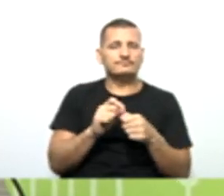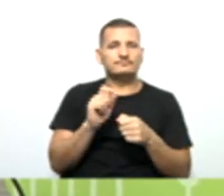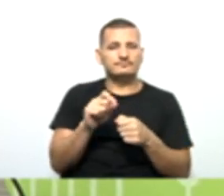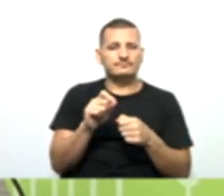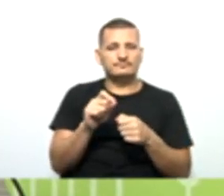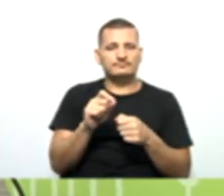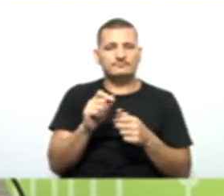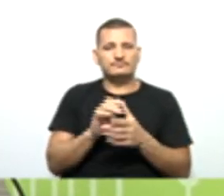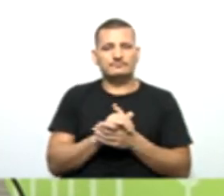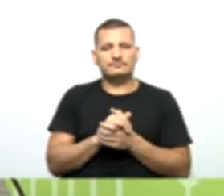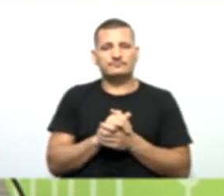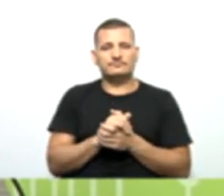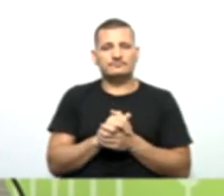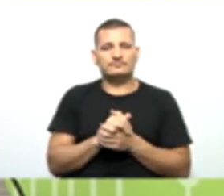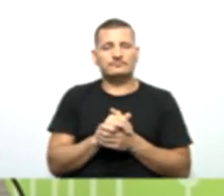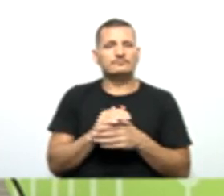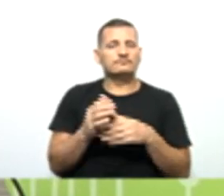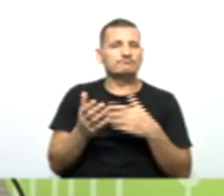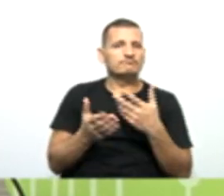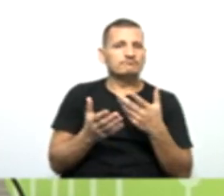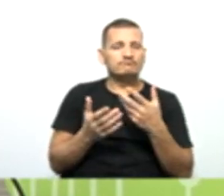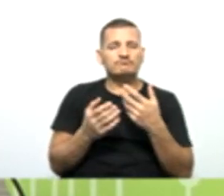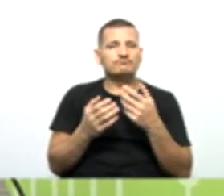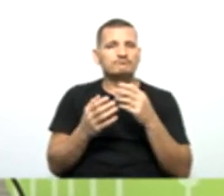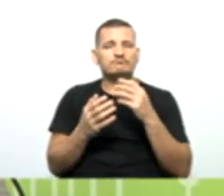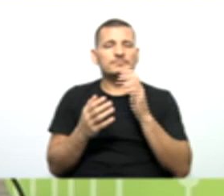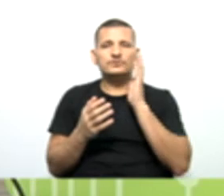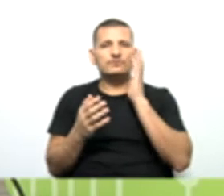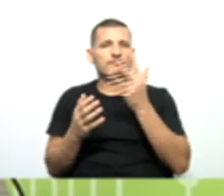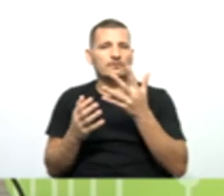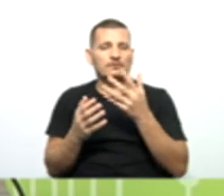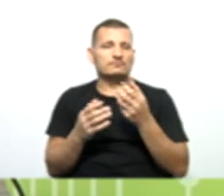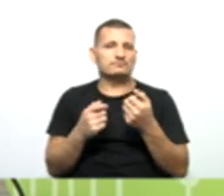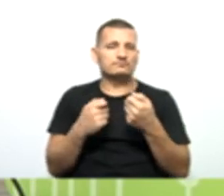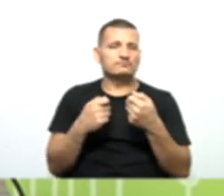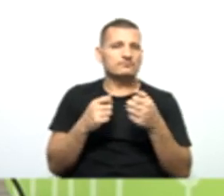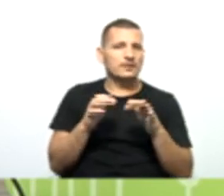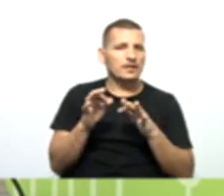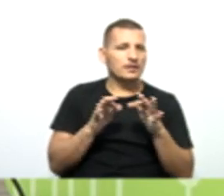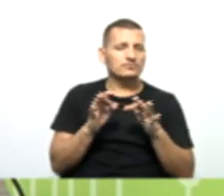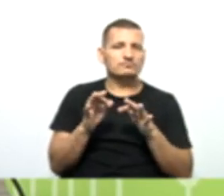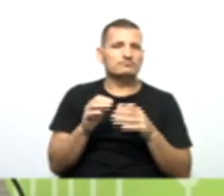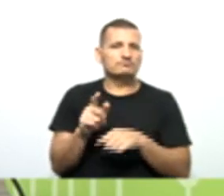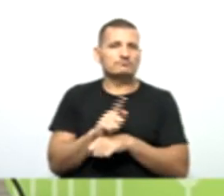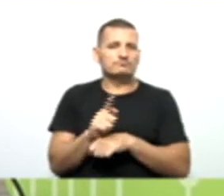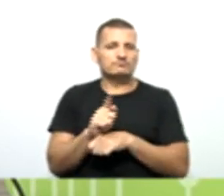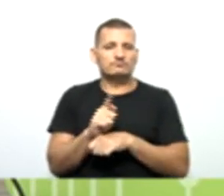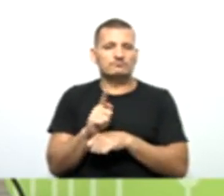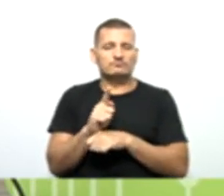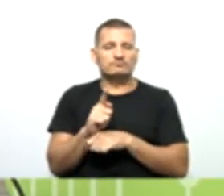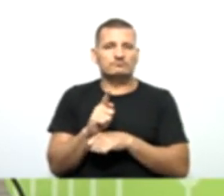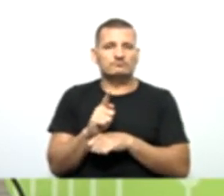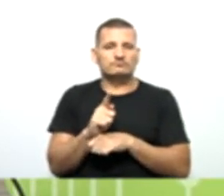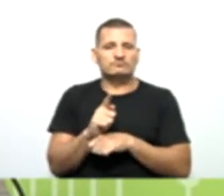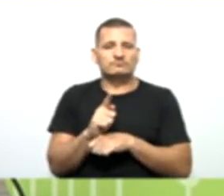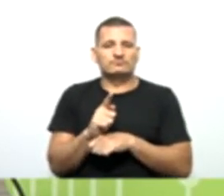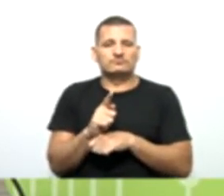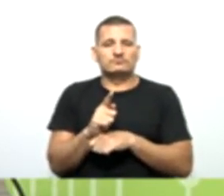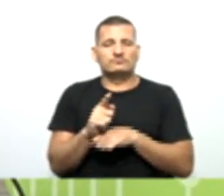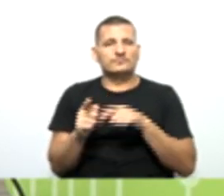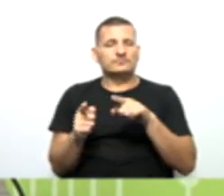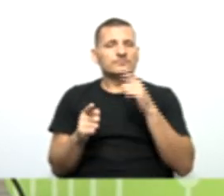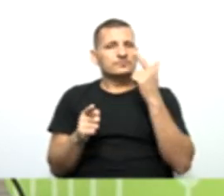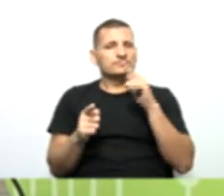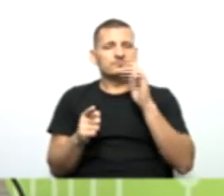Tem que ir atrás de soluções, tem que ter um plano de gerenciamento de riscos, para quê? Para que ele possa contornar